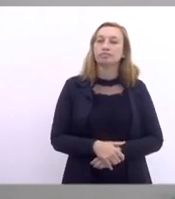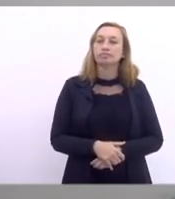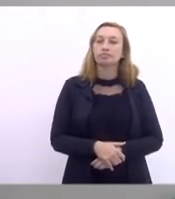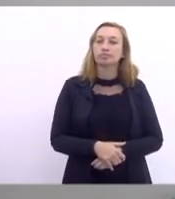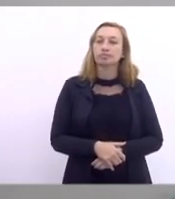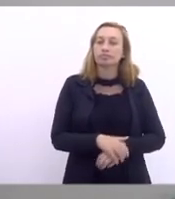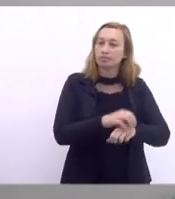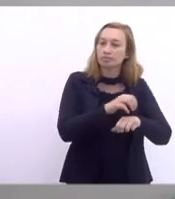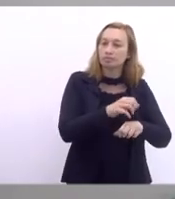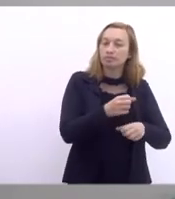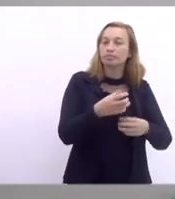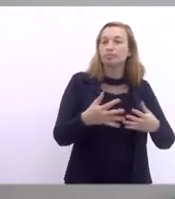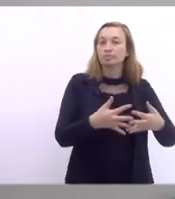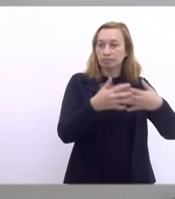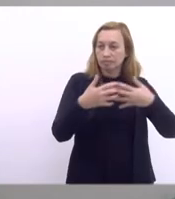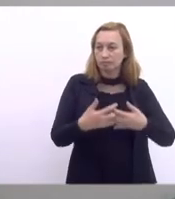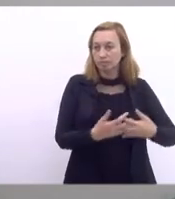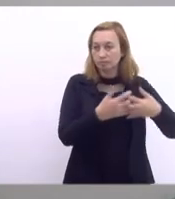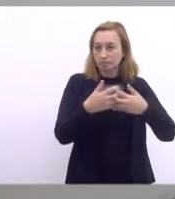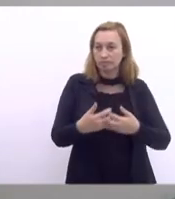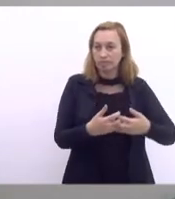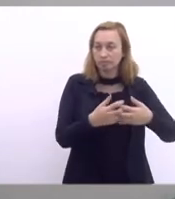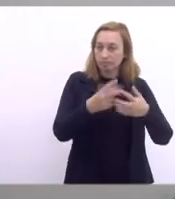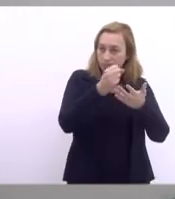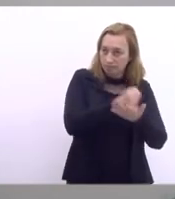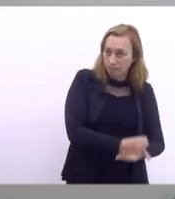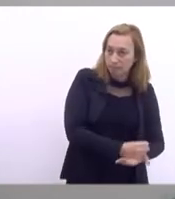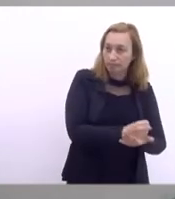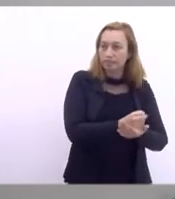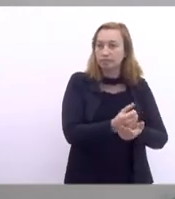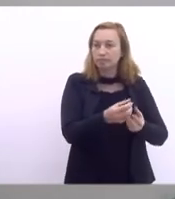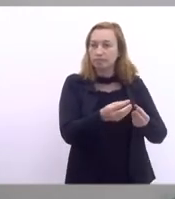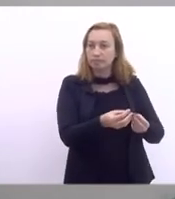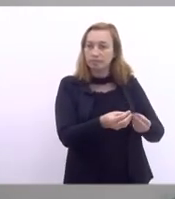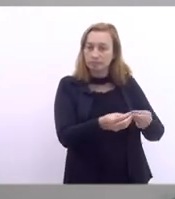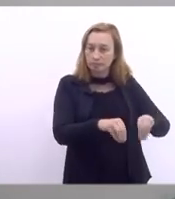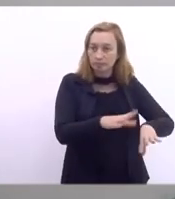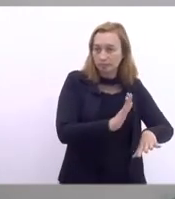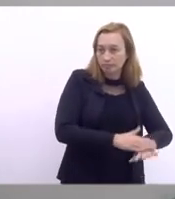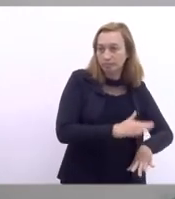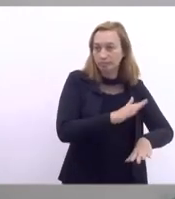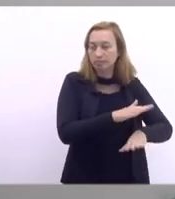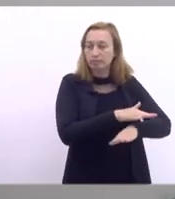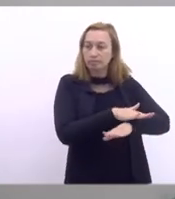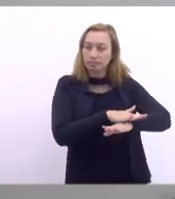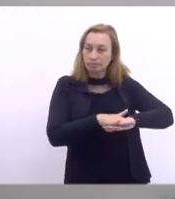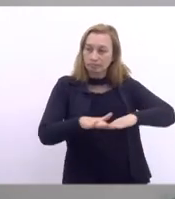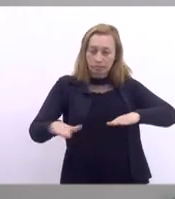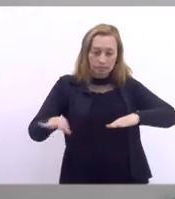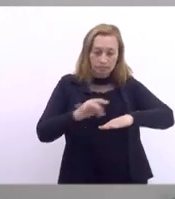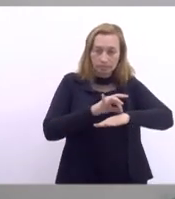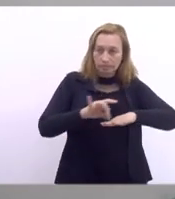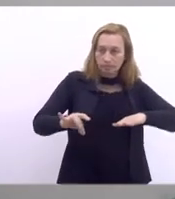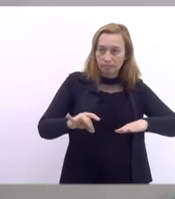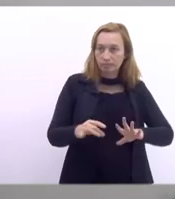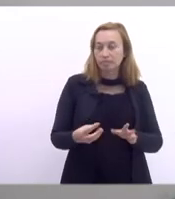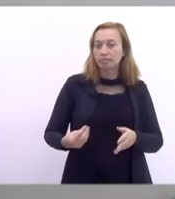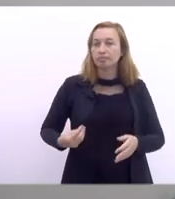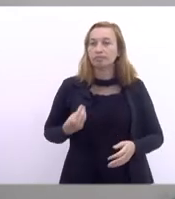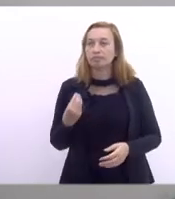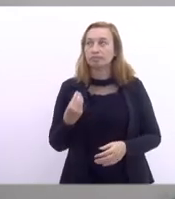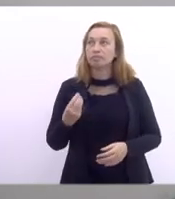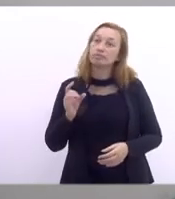as cargas pesadas caminhões destrói mais alimento que as cargas leves e geral a vida útil de 10